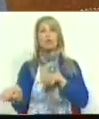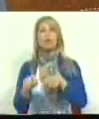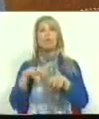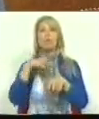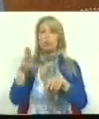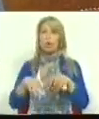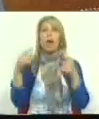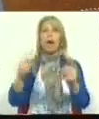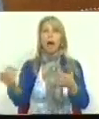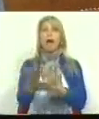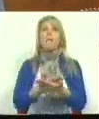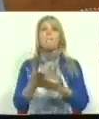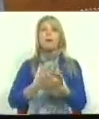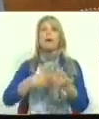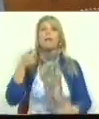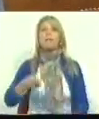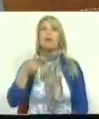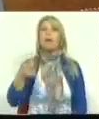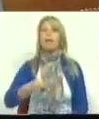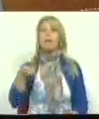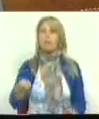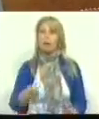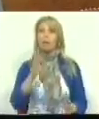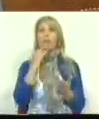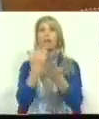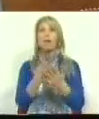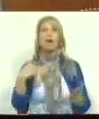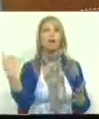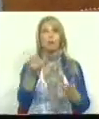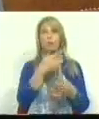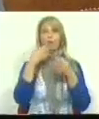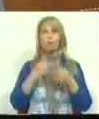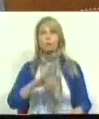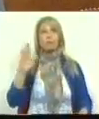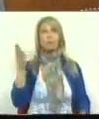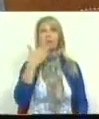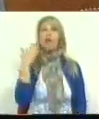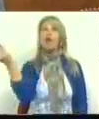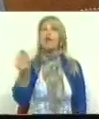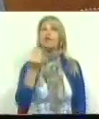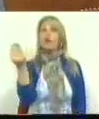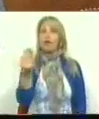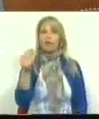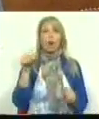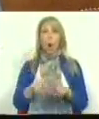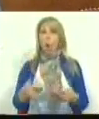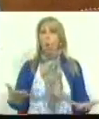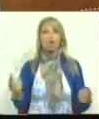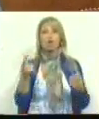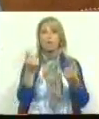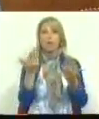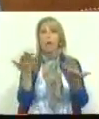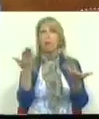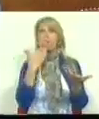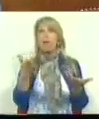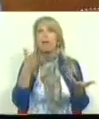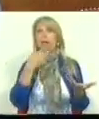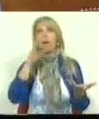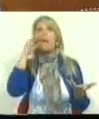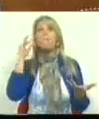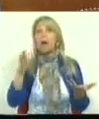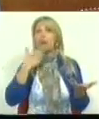funcionar bem e a proporcionar a todos, nomeadamente aos jovens que hoje já não têm crédito para comprar casa,